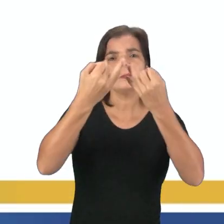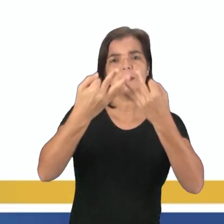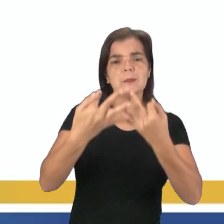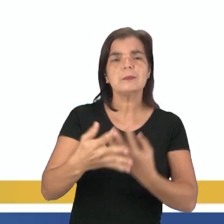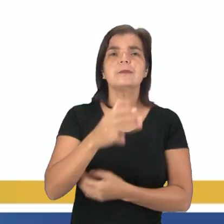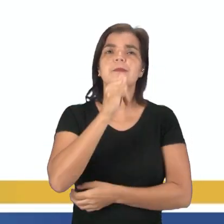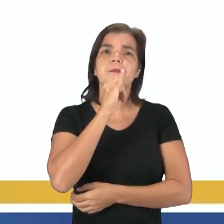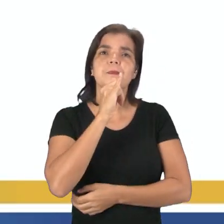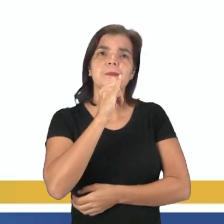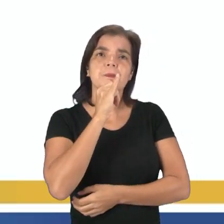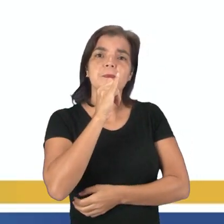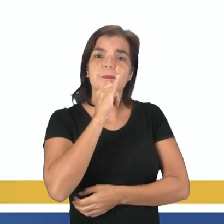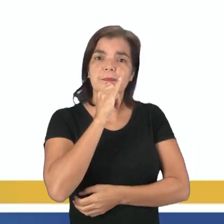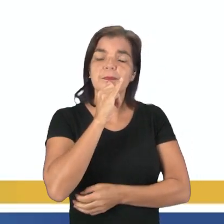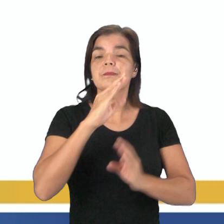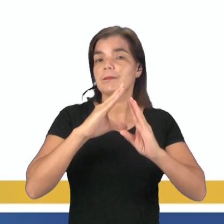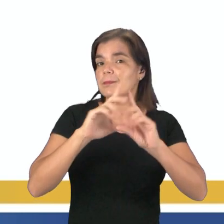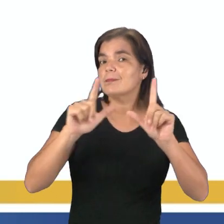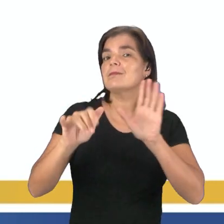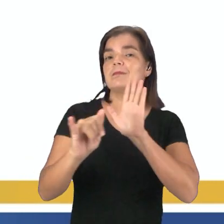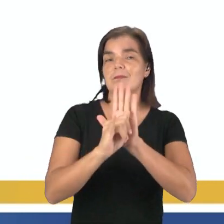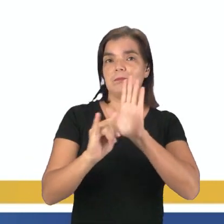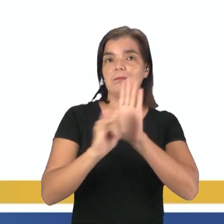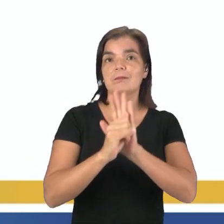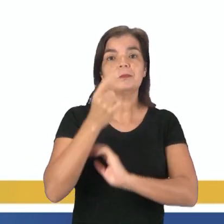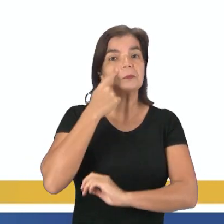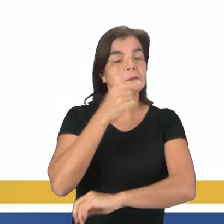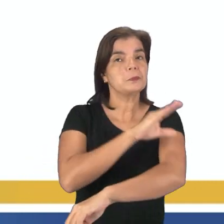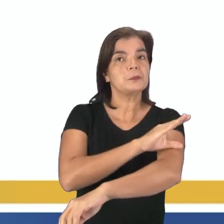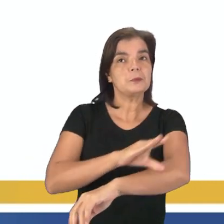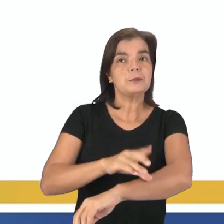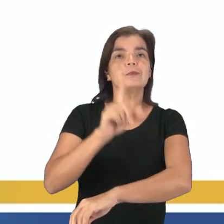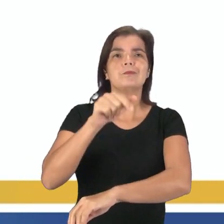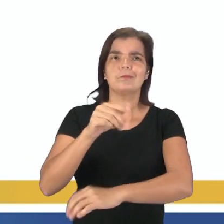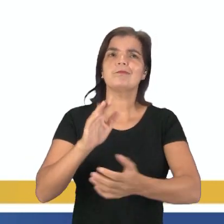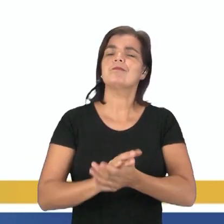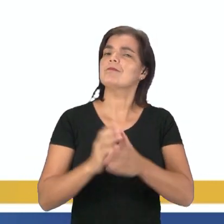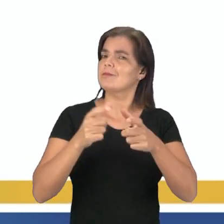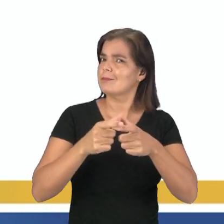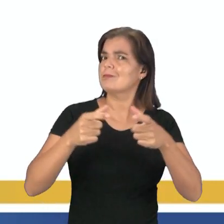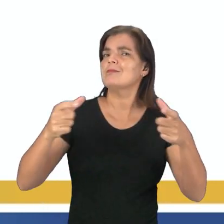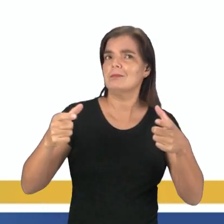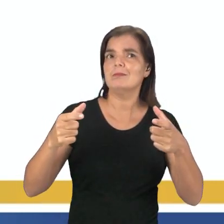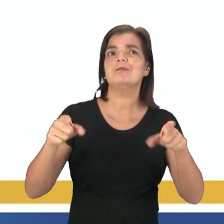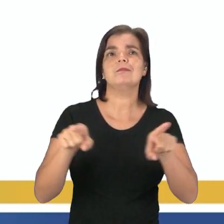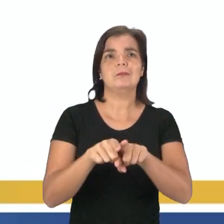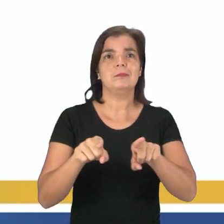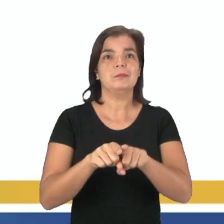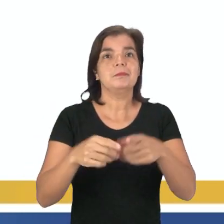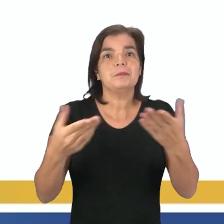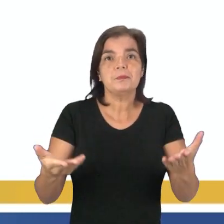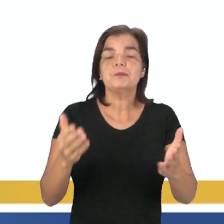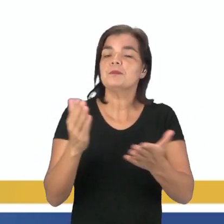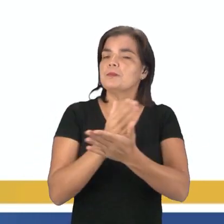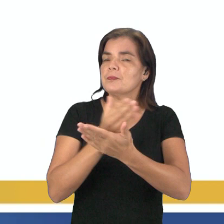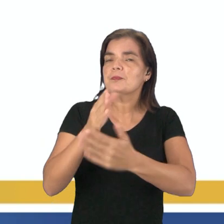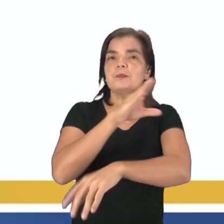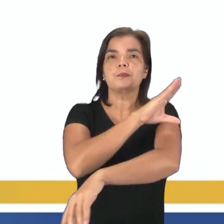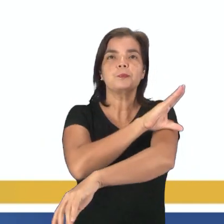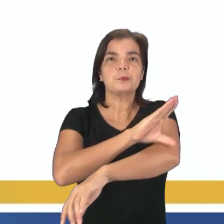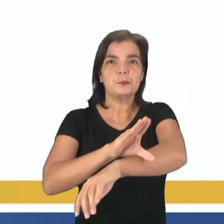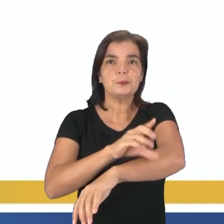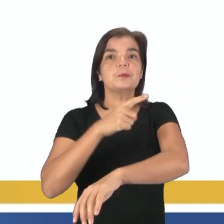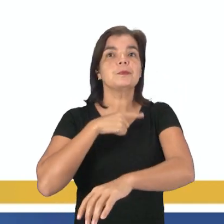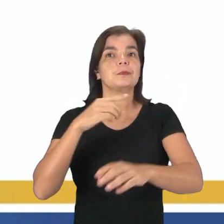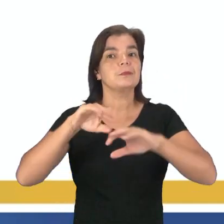exemplos claros de identidade cultural, visto que a cultura é um termo muito amplo e maleável. No entanto, alguns